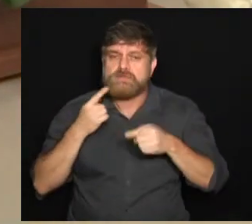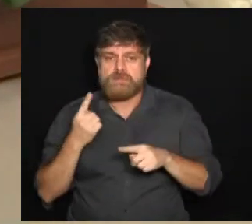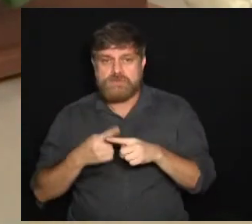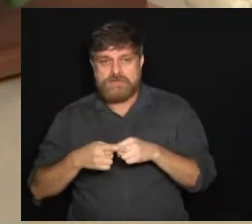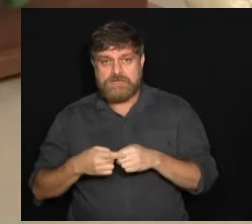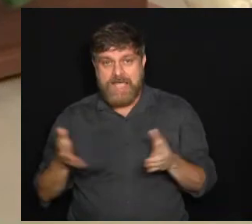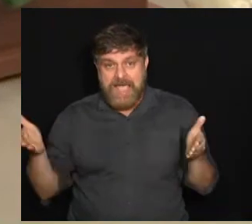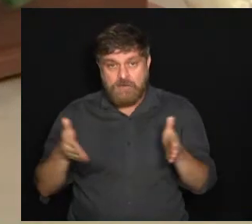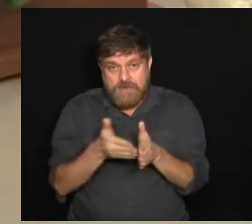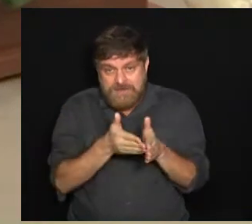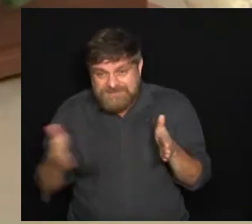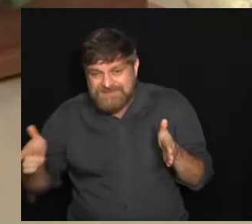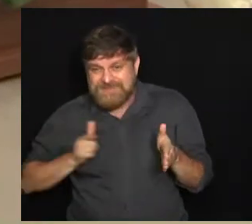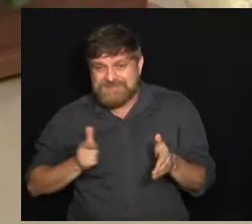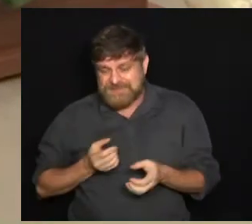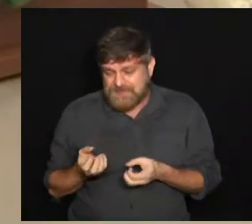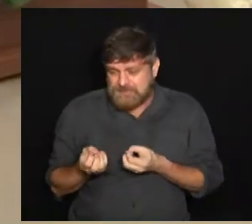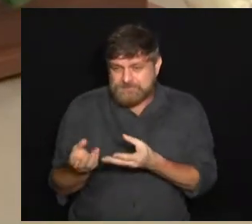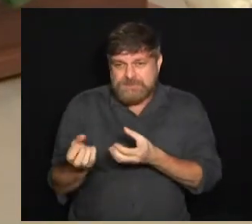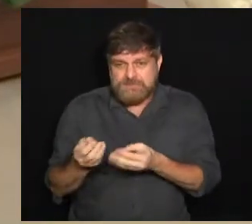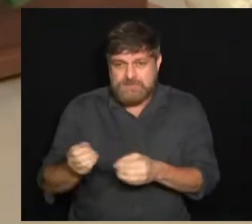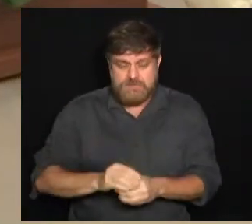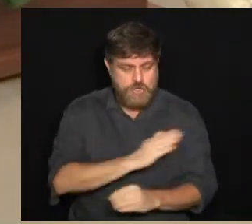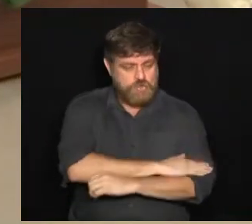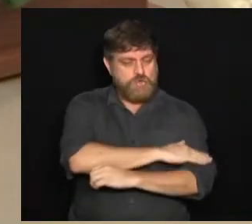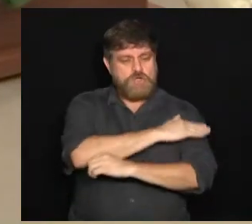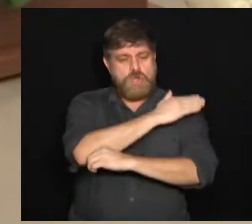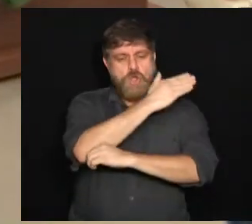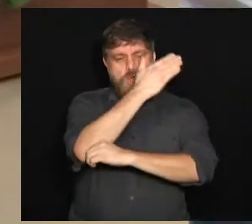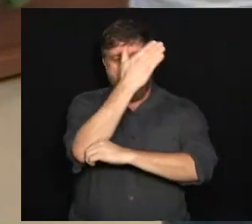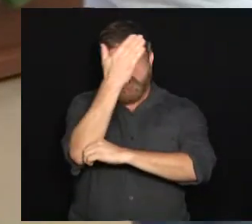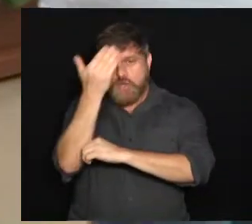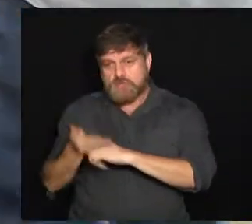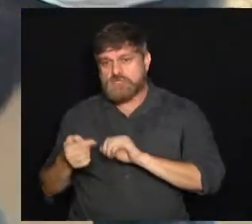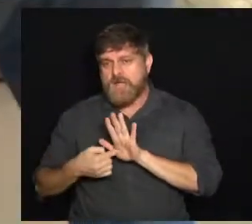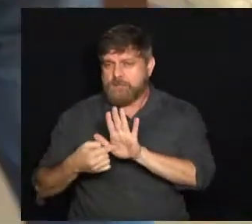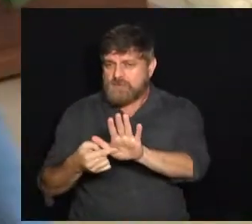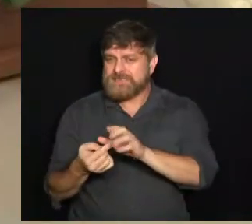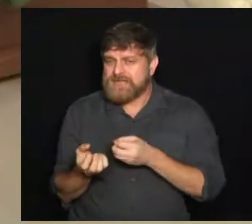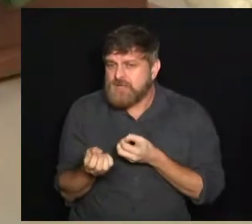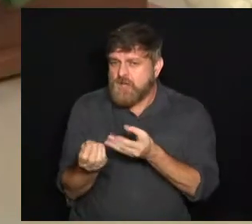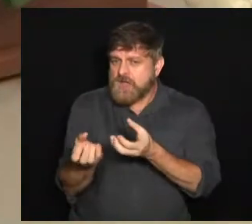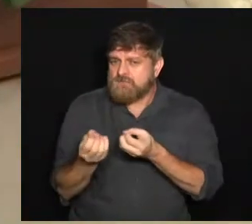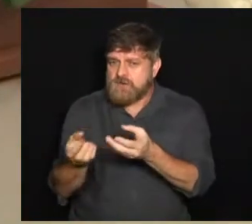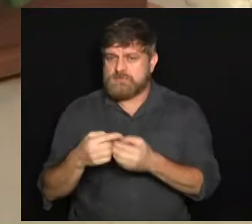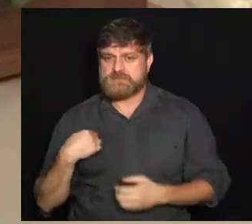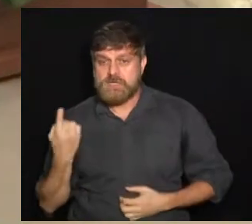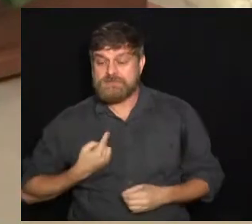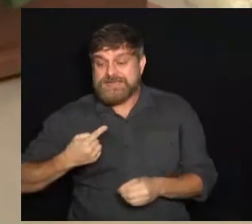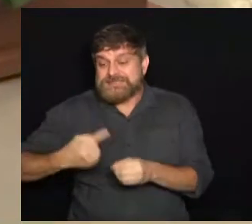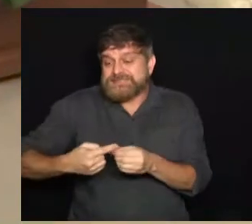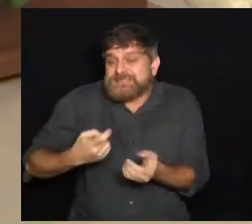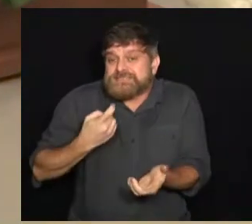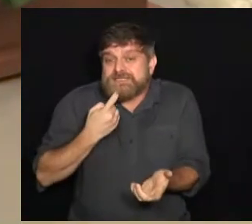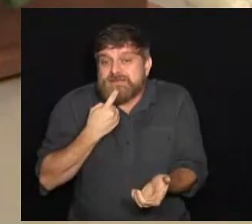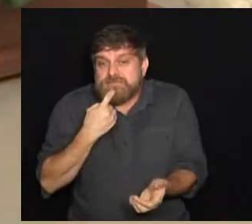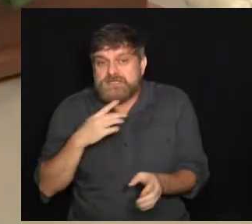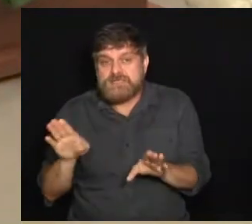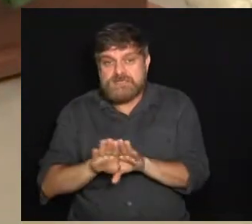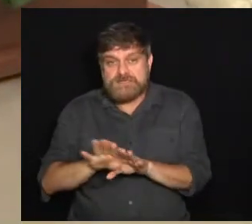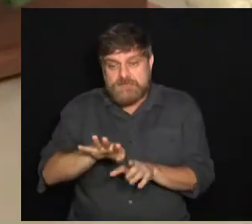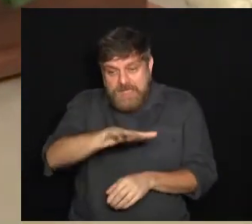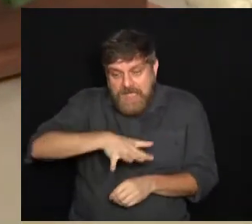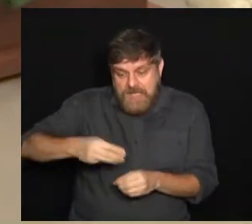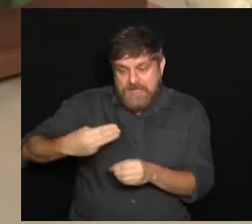agora nós vamos ter boletins durante todo o dia a respeito de informações do nosso município, também da